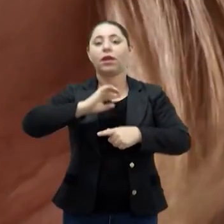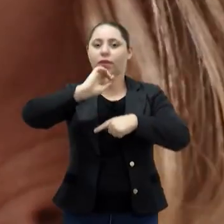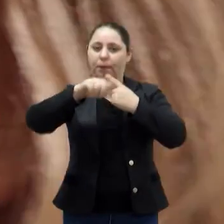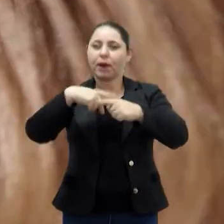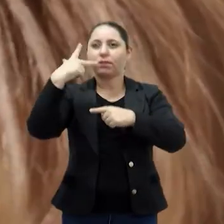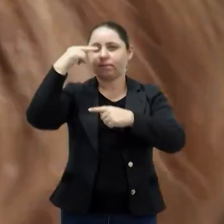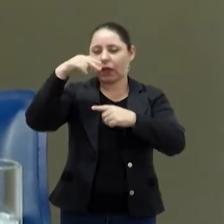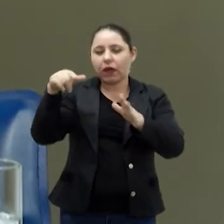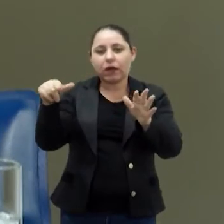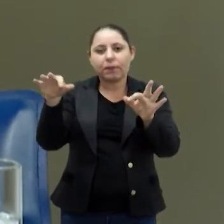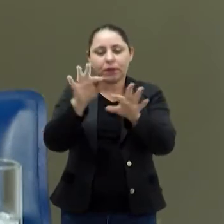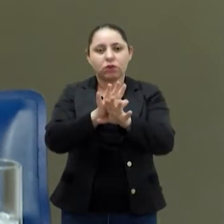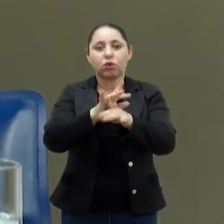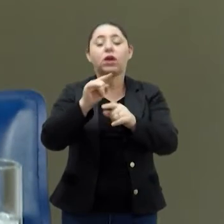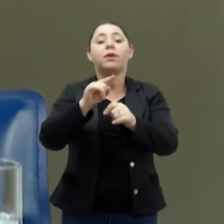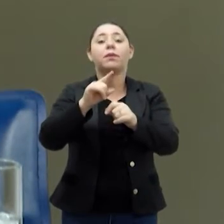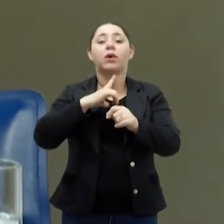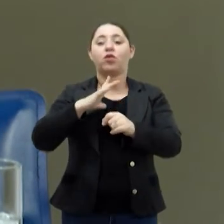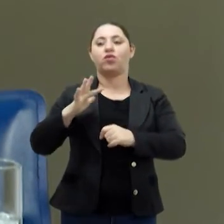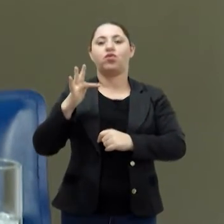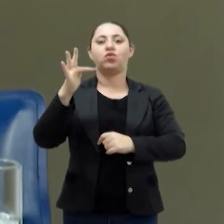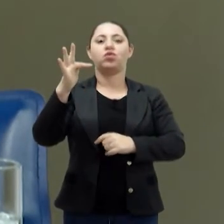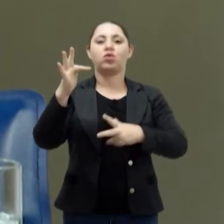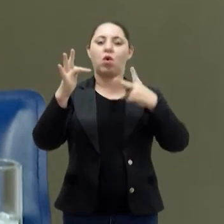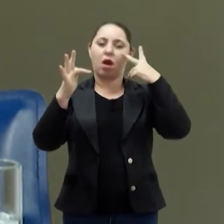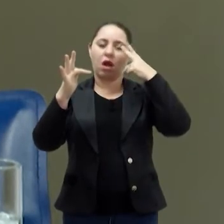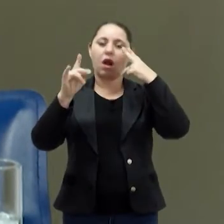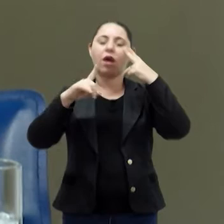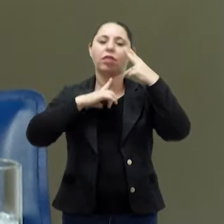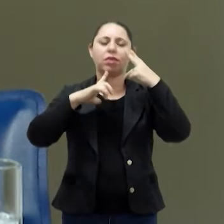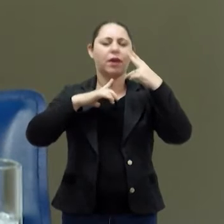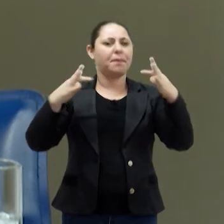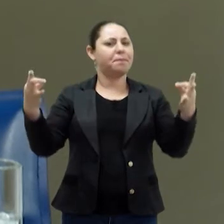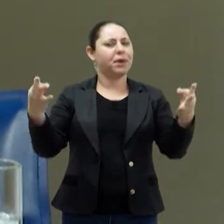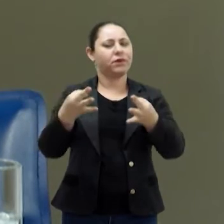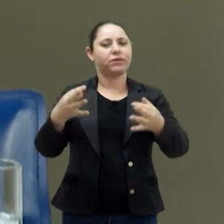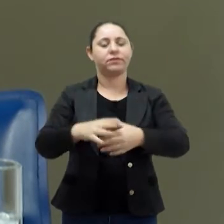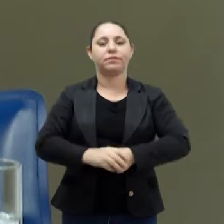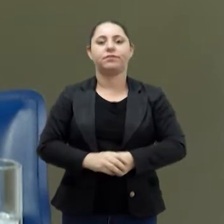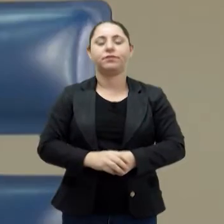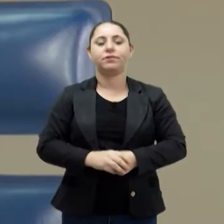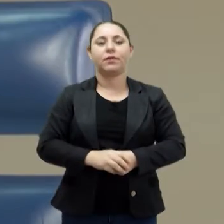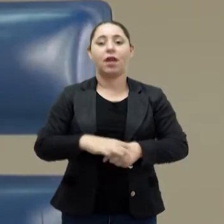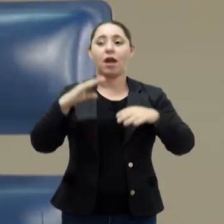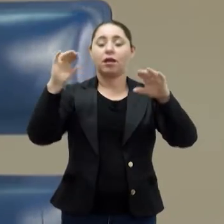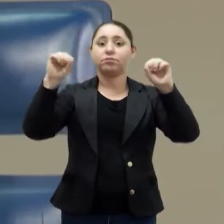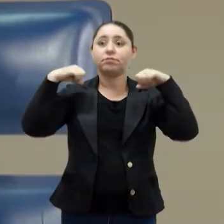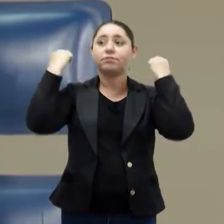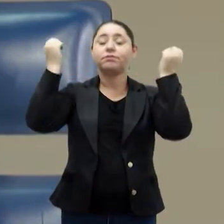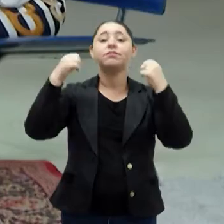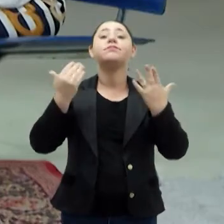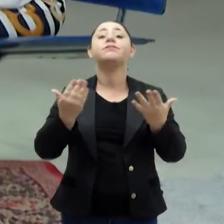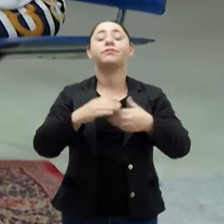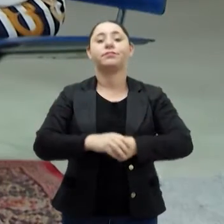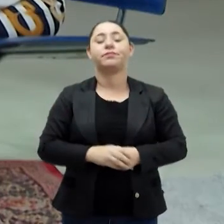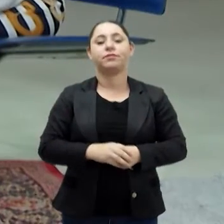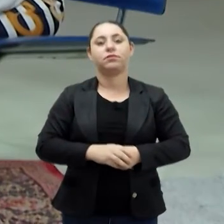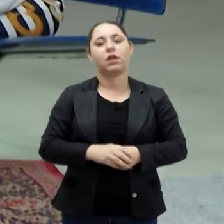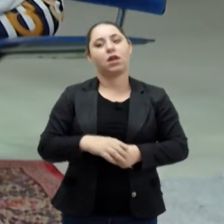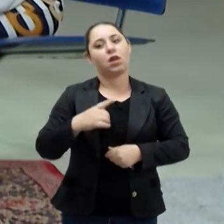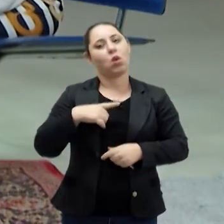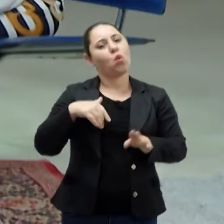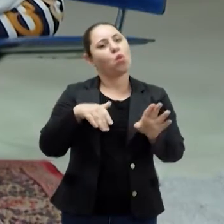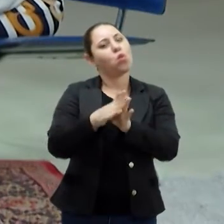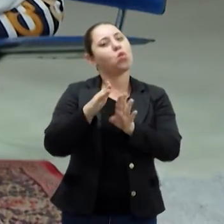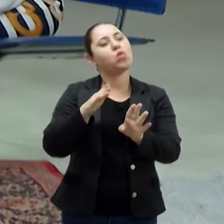esse pós-operatório inicial é muito importante para o resultado da cirurgia sair muito bom. E atividade física? Atividade